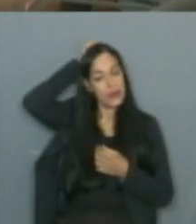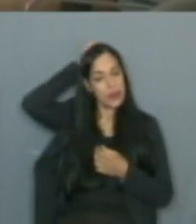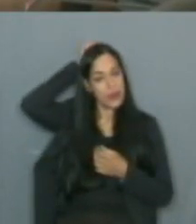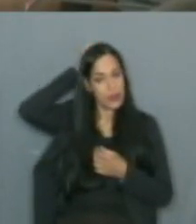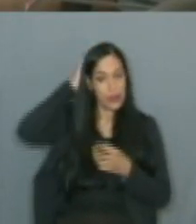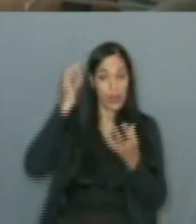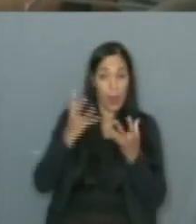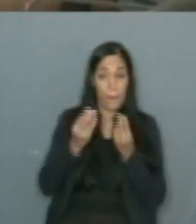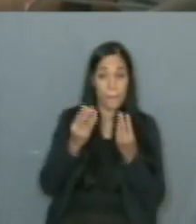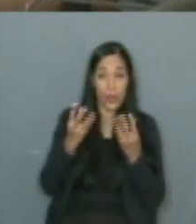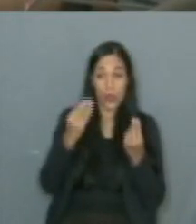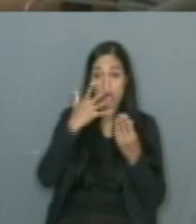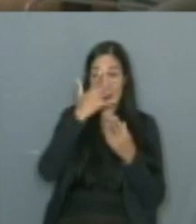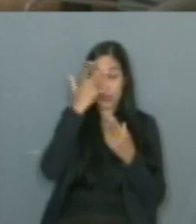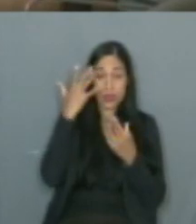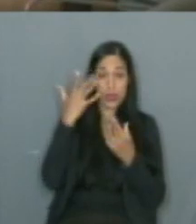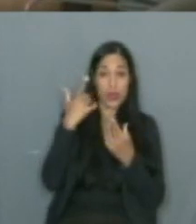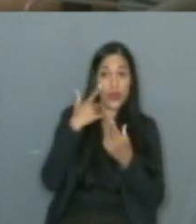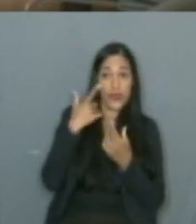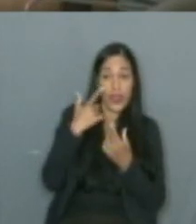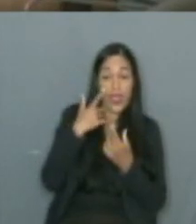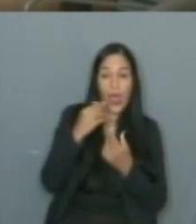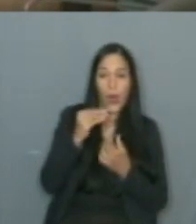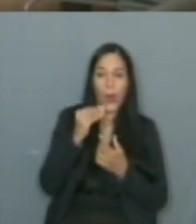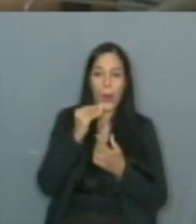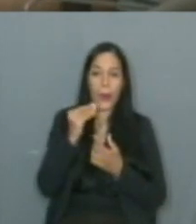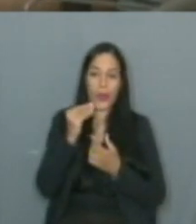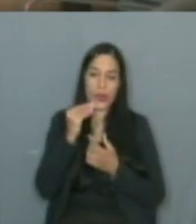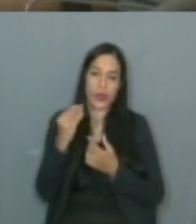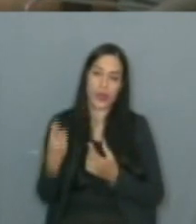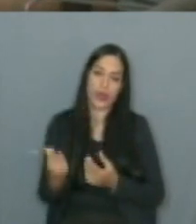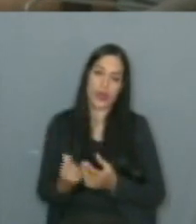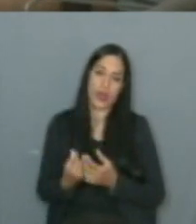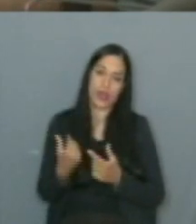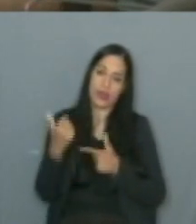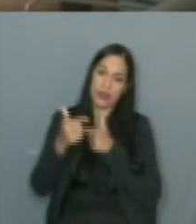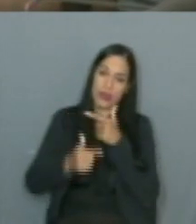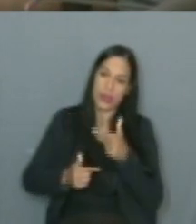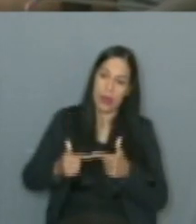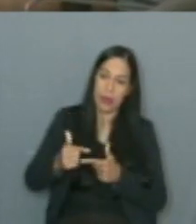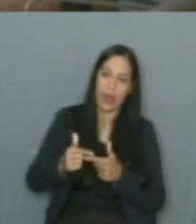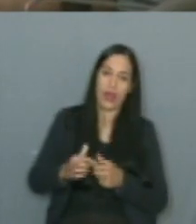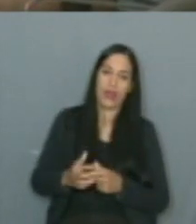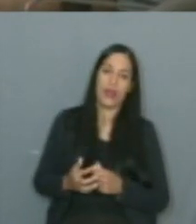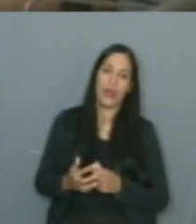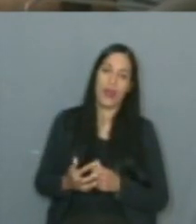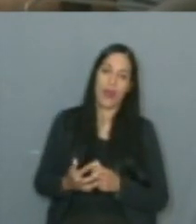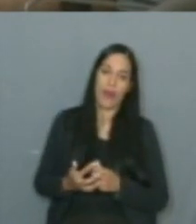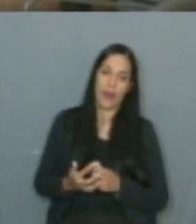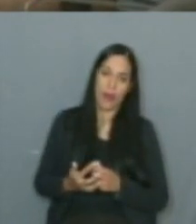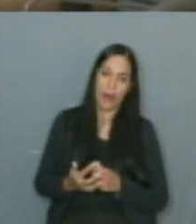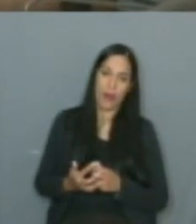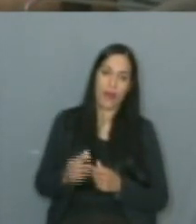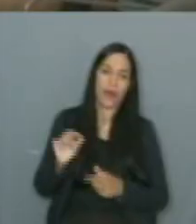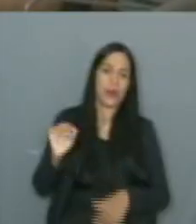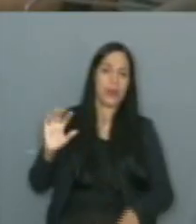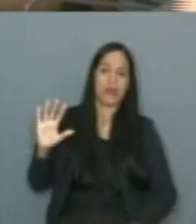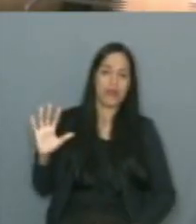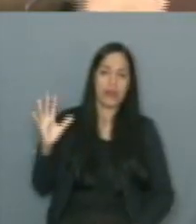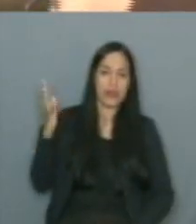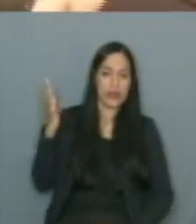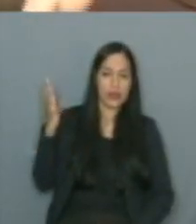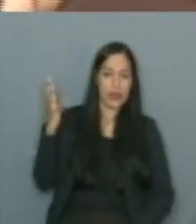vendo nele a oportunidade de um emprego. E o que está